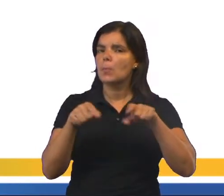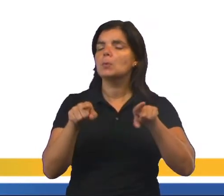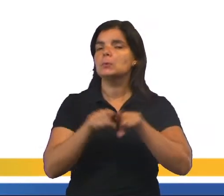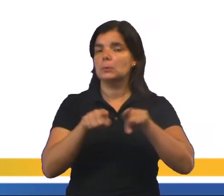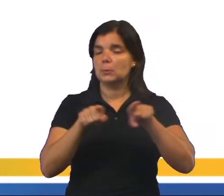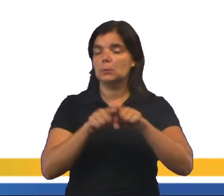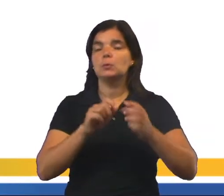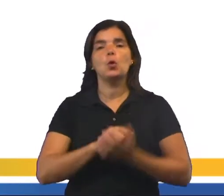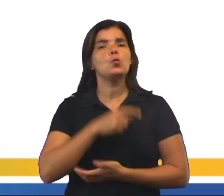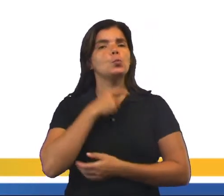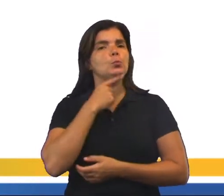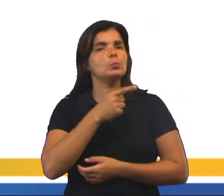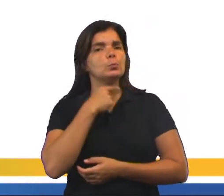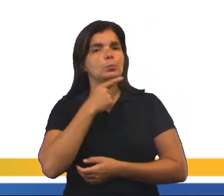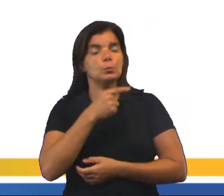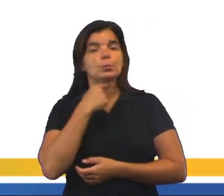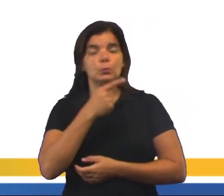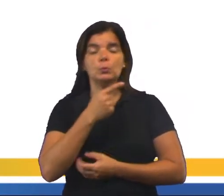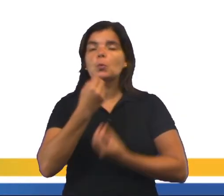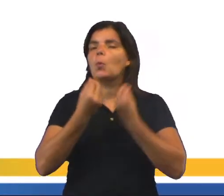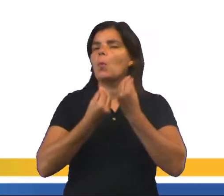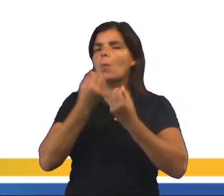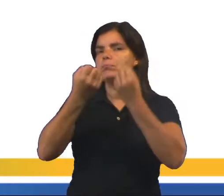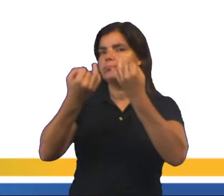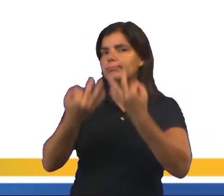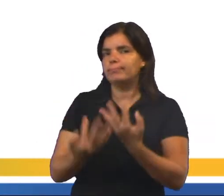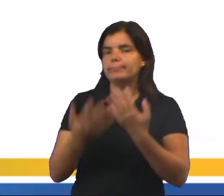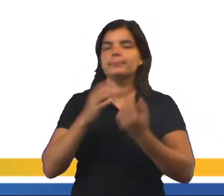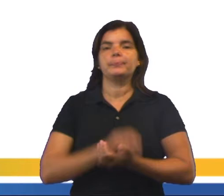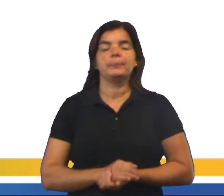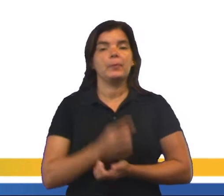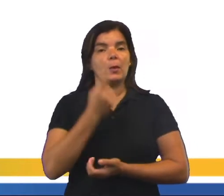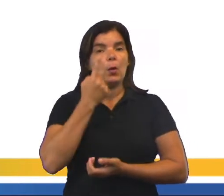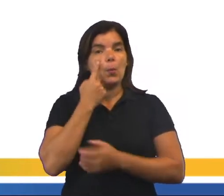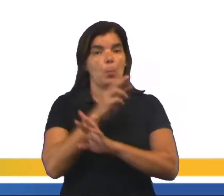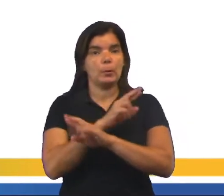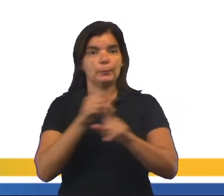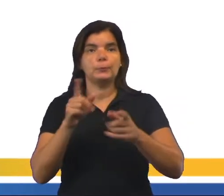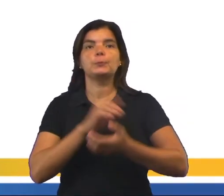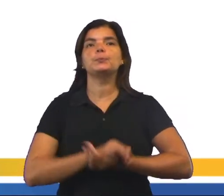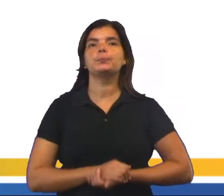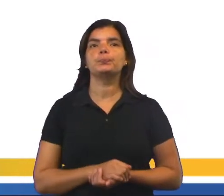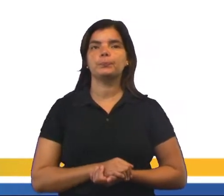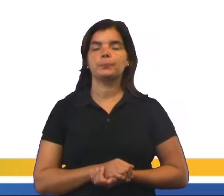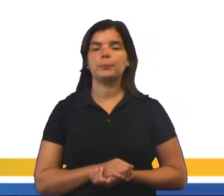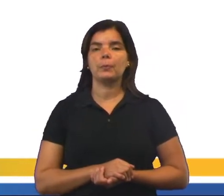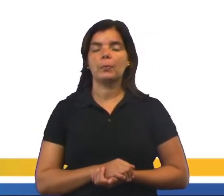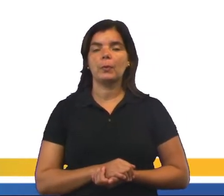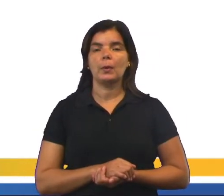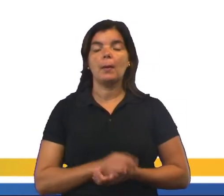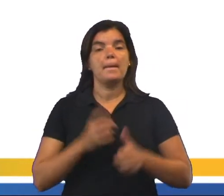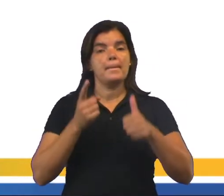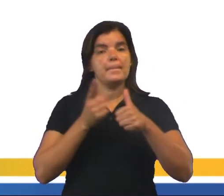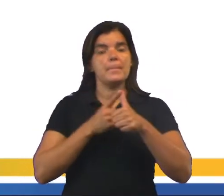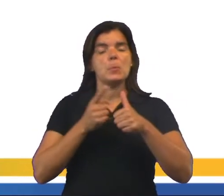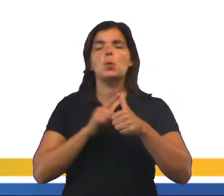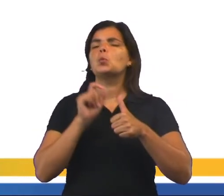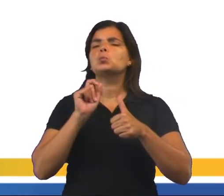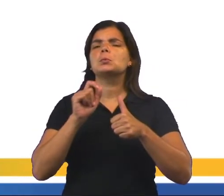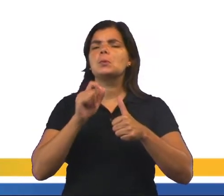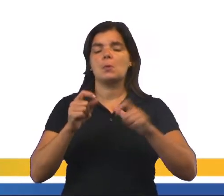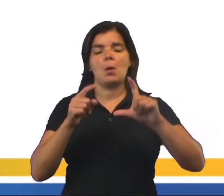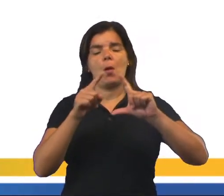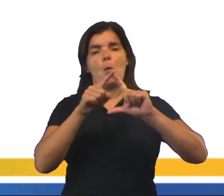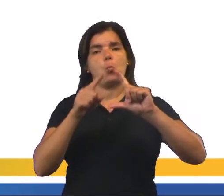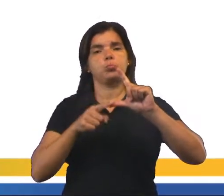podem ocasionar dúvidas sobre suas definições. Diferenciação. Primeiro, o que é uma